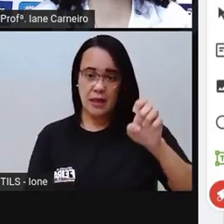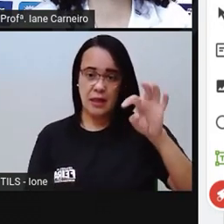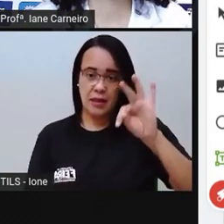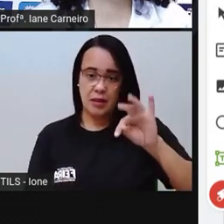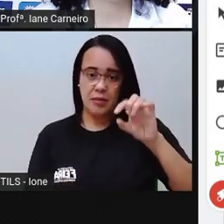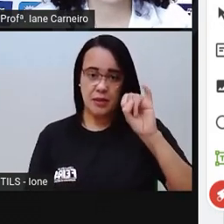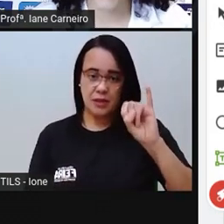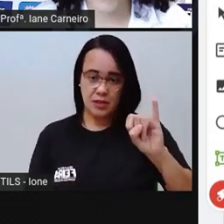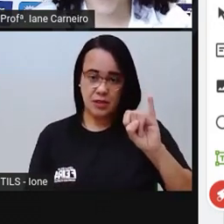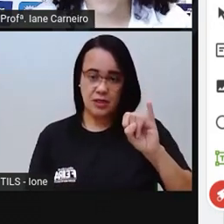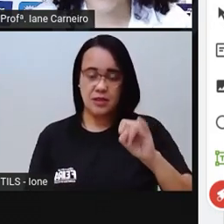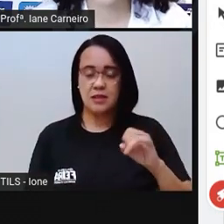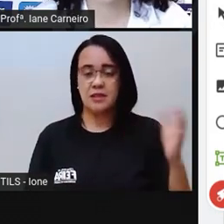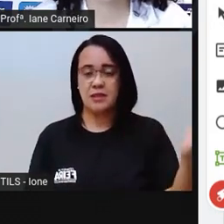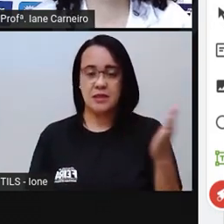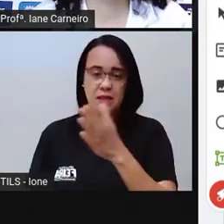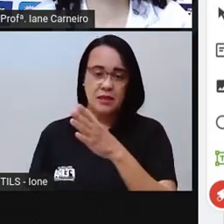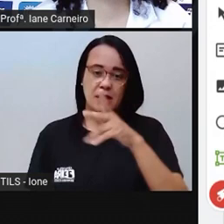petit colar,